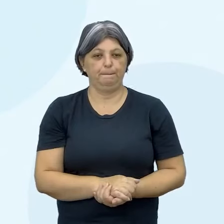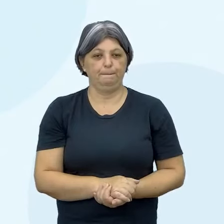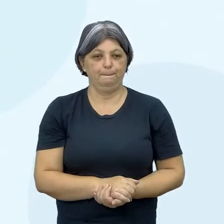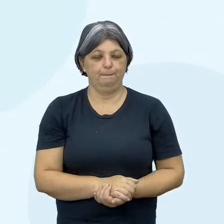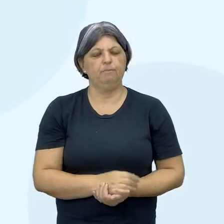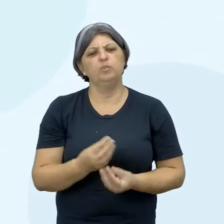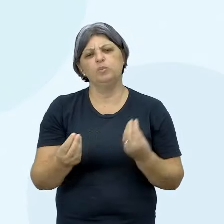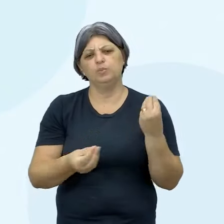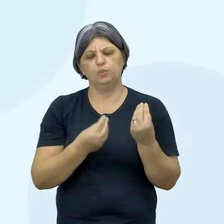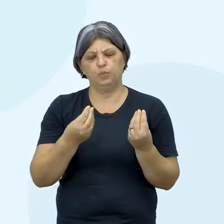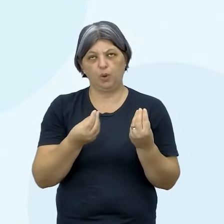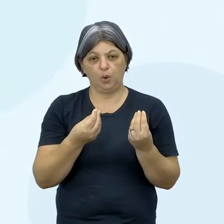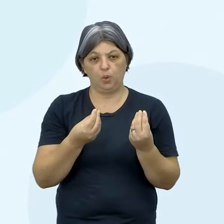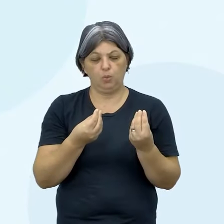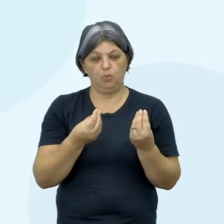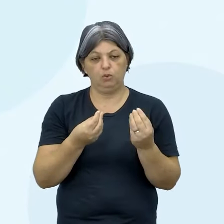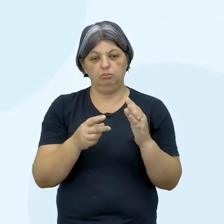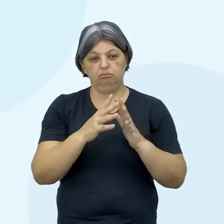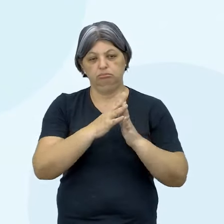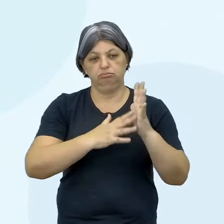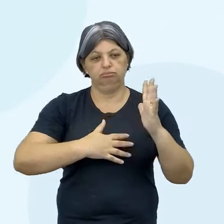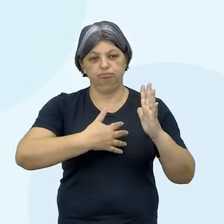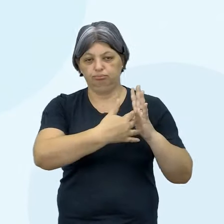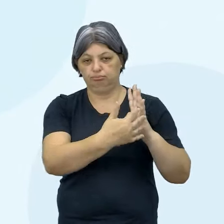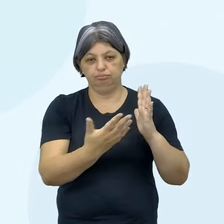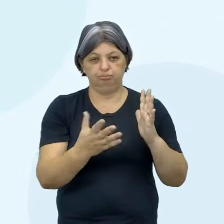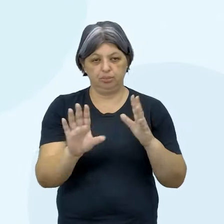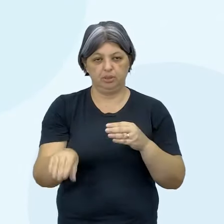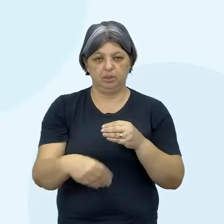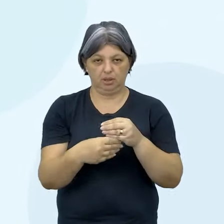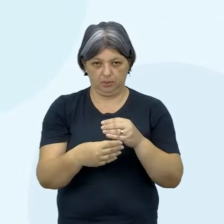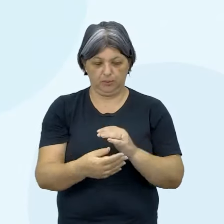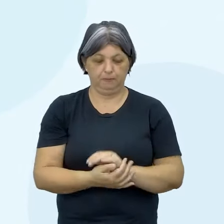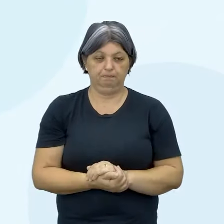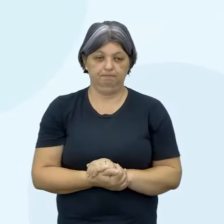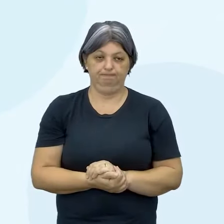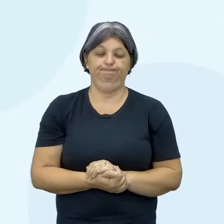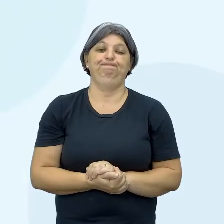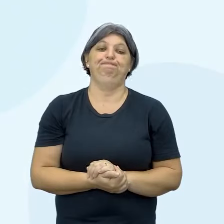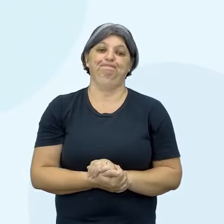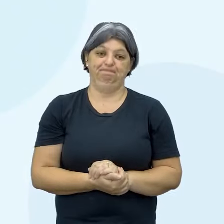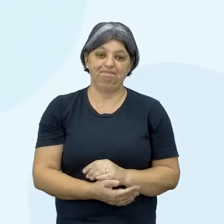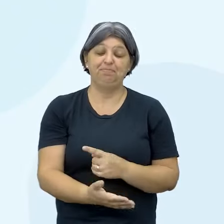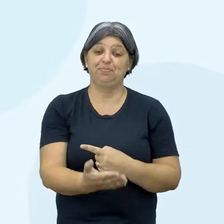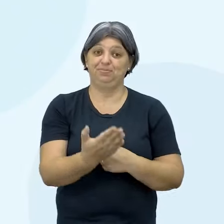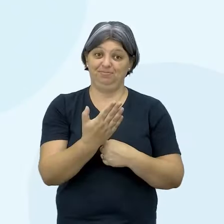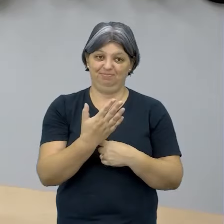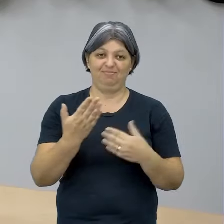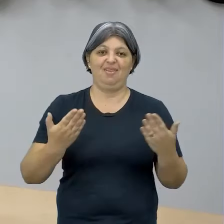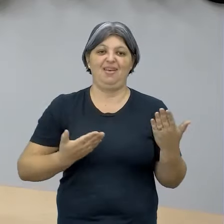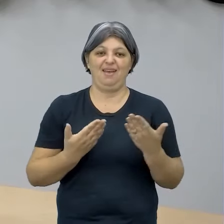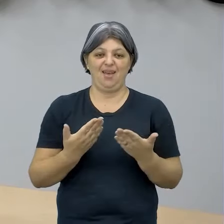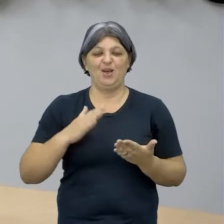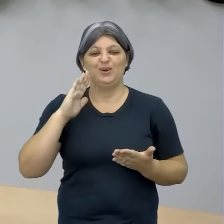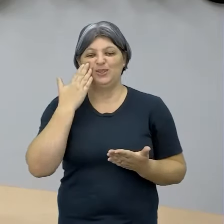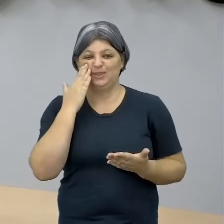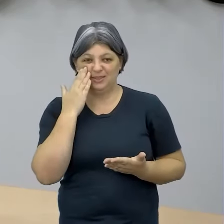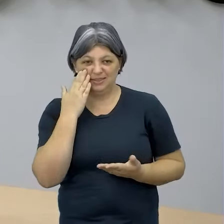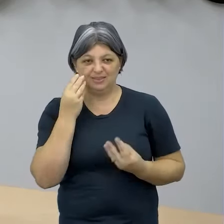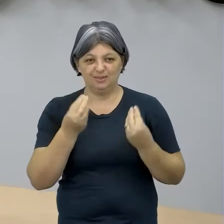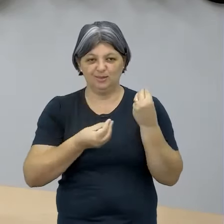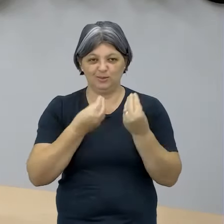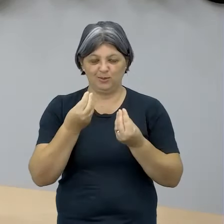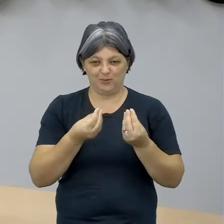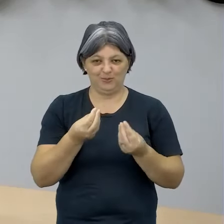fica esse quadro integrador, hein, Gisele? Então, agora a gente agora a gente vai entender um pouquinho,